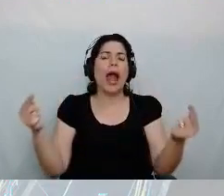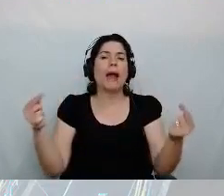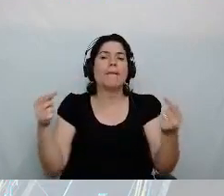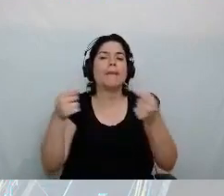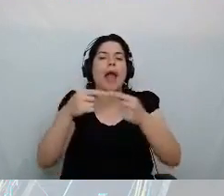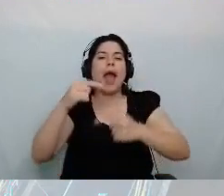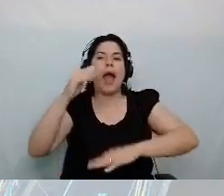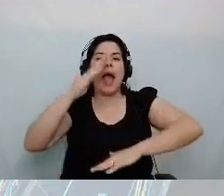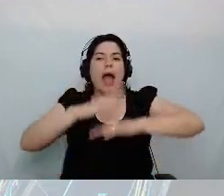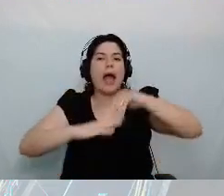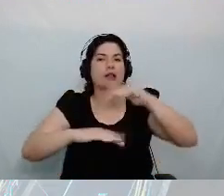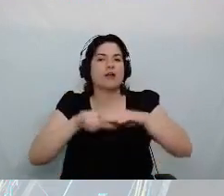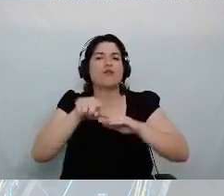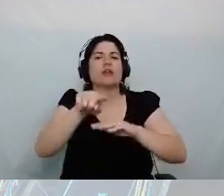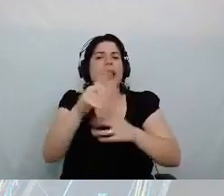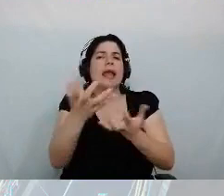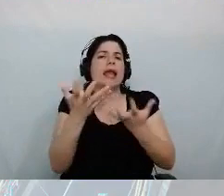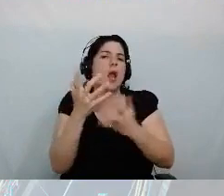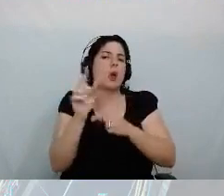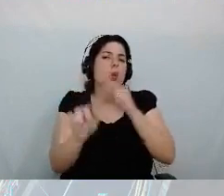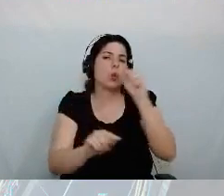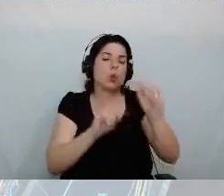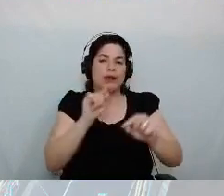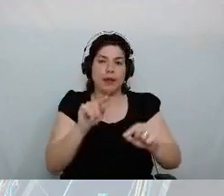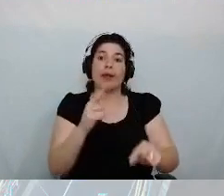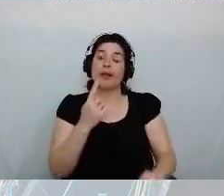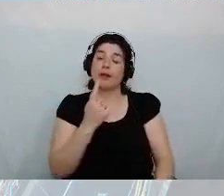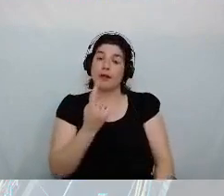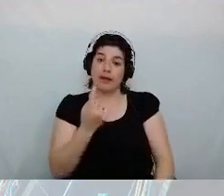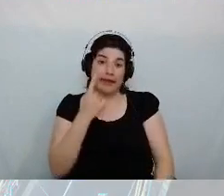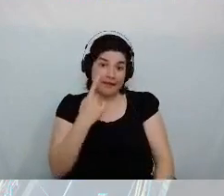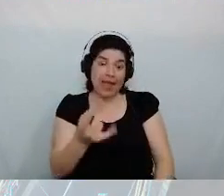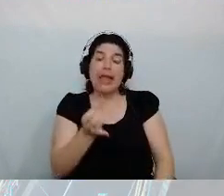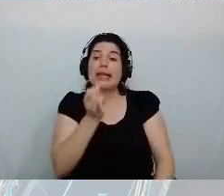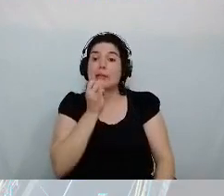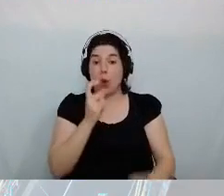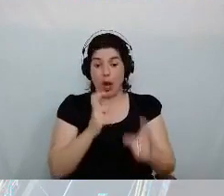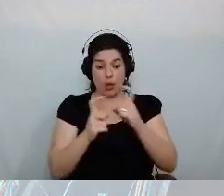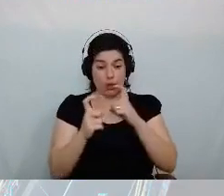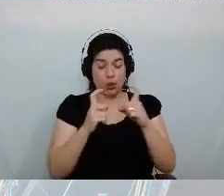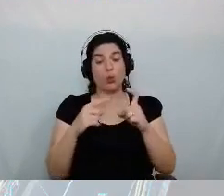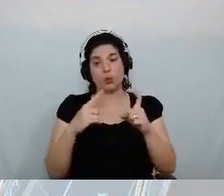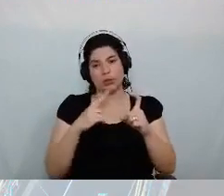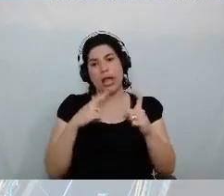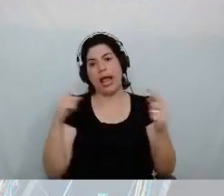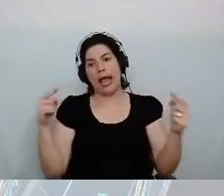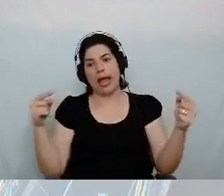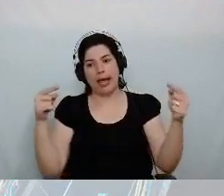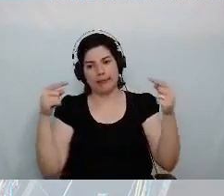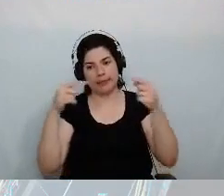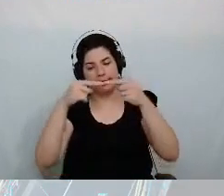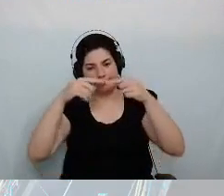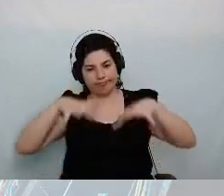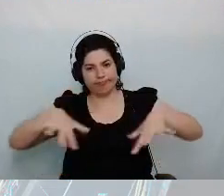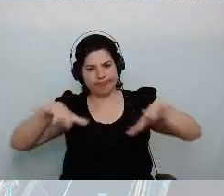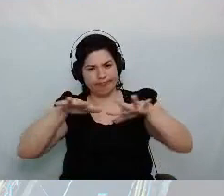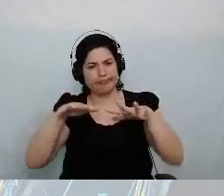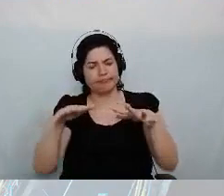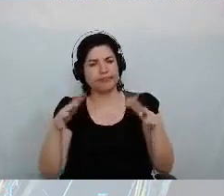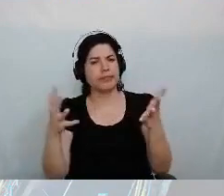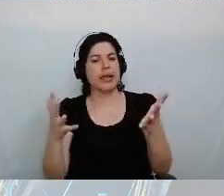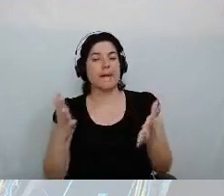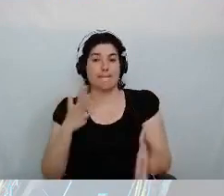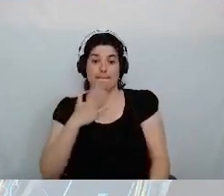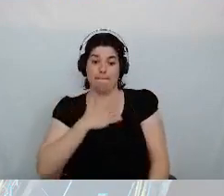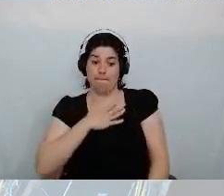você espera? E aí, nesse exemplo da reunião, fala, pessoal, dado esse cenário, então vamos colocar o meu item